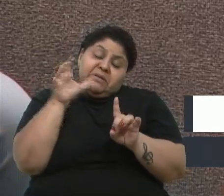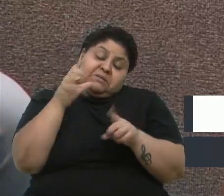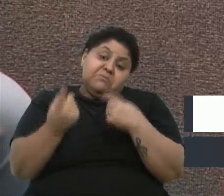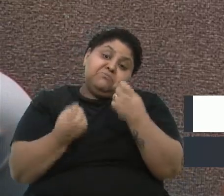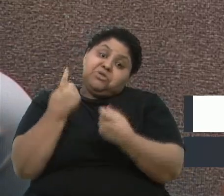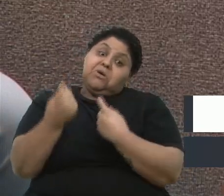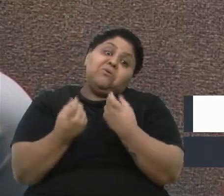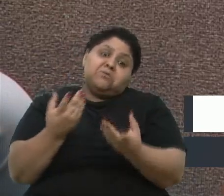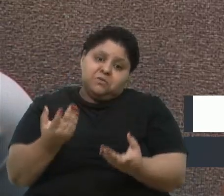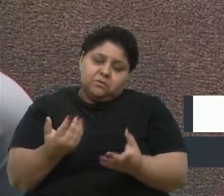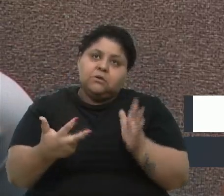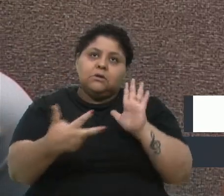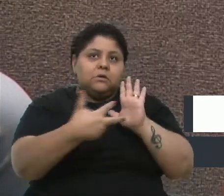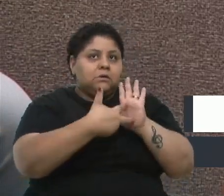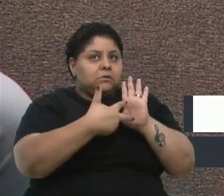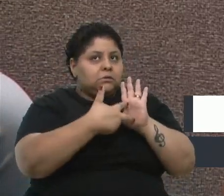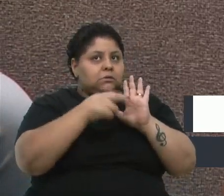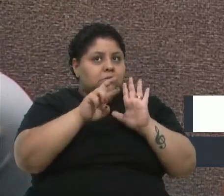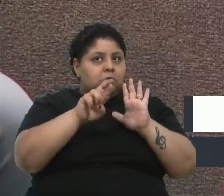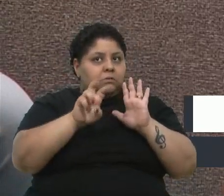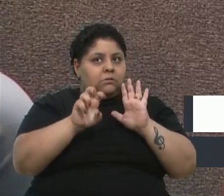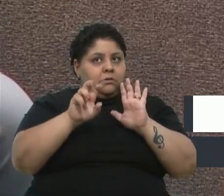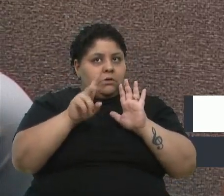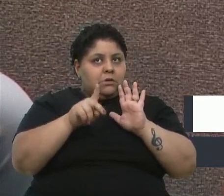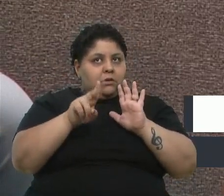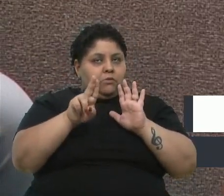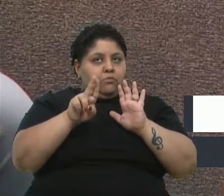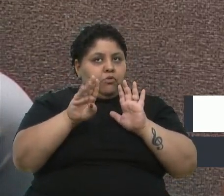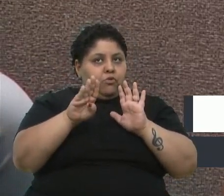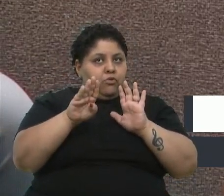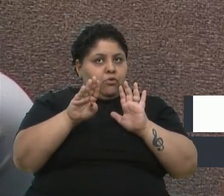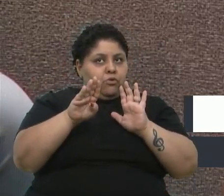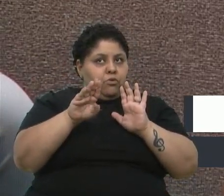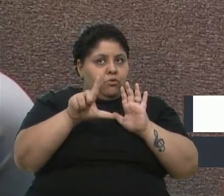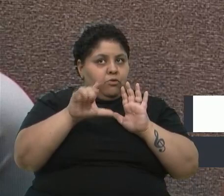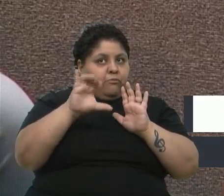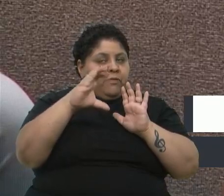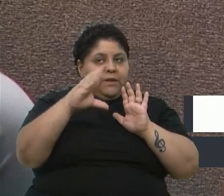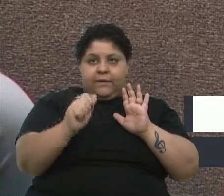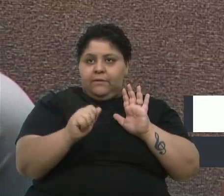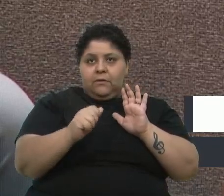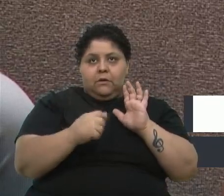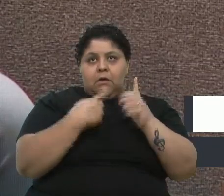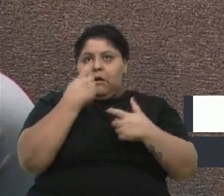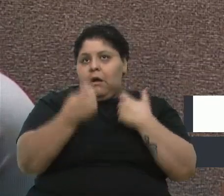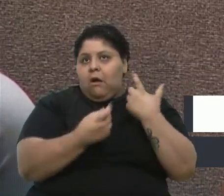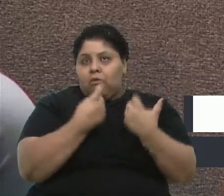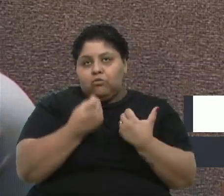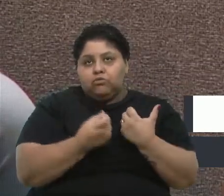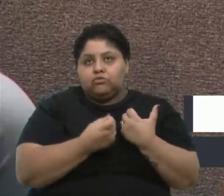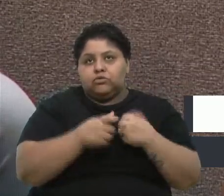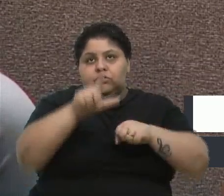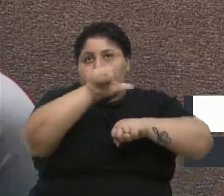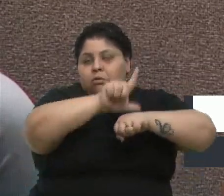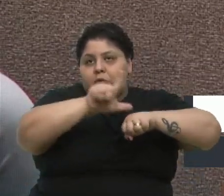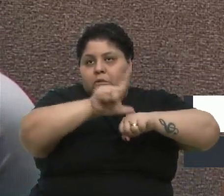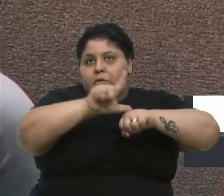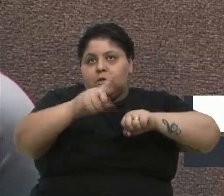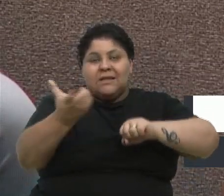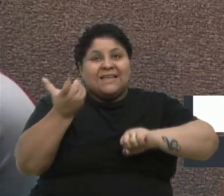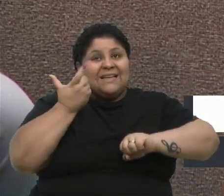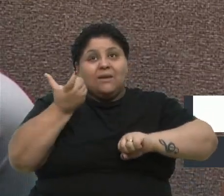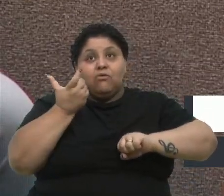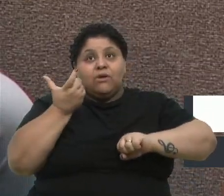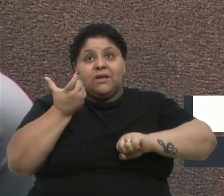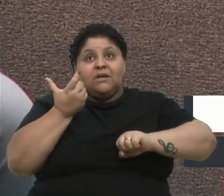atenção República do Recorte, de alguns comerciantes que não queriam, né, os moradores de rua ali. Então agora está nessa